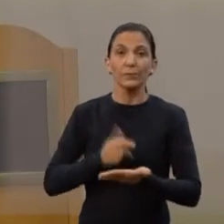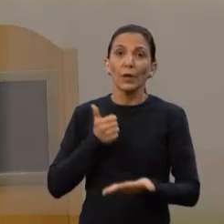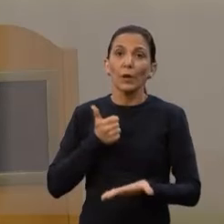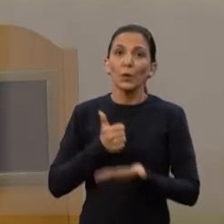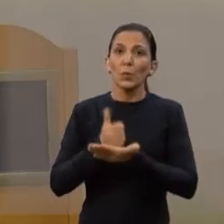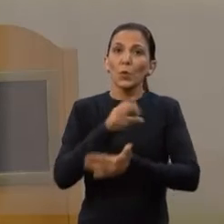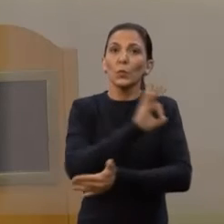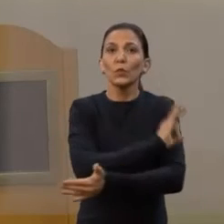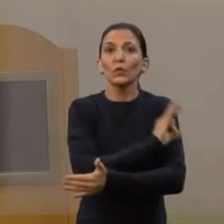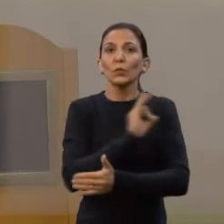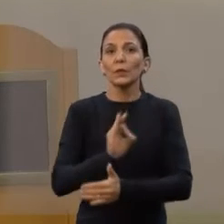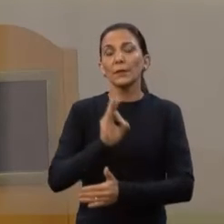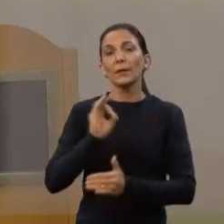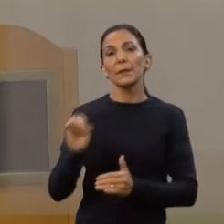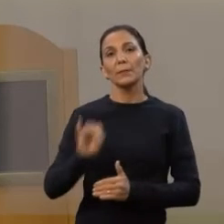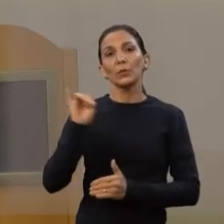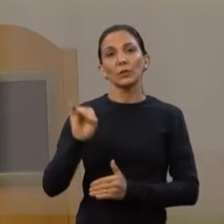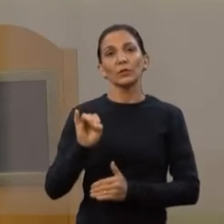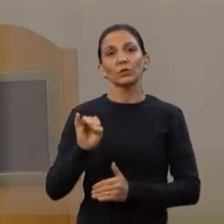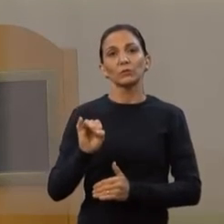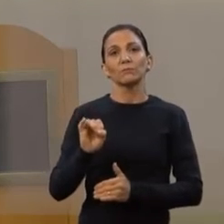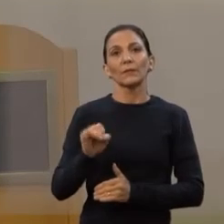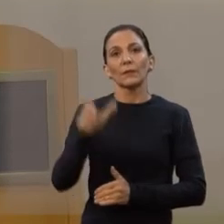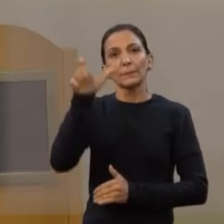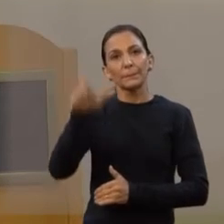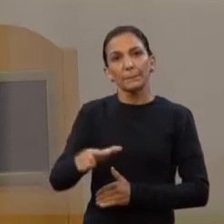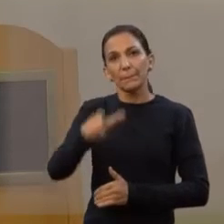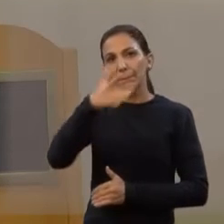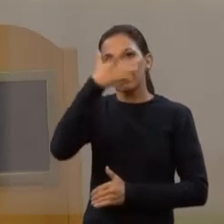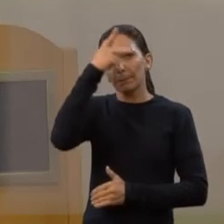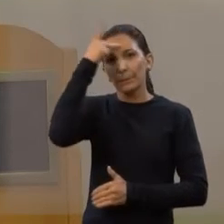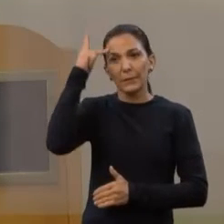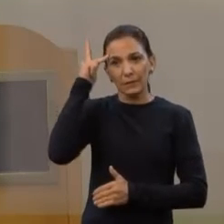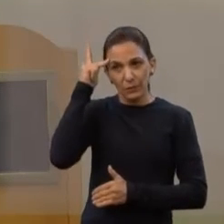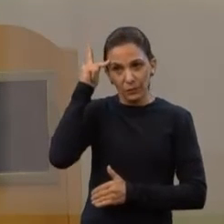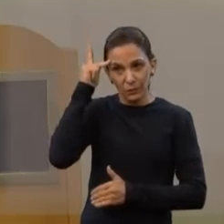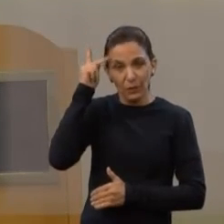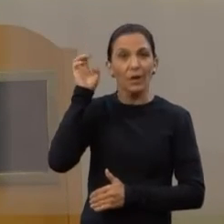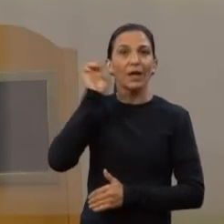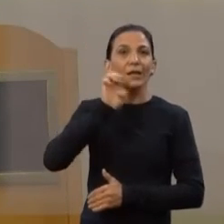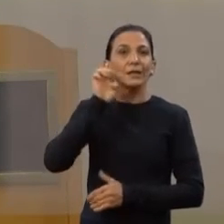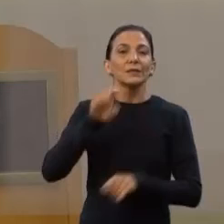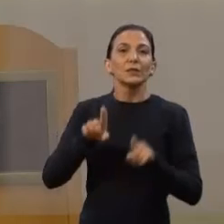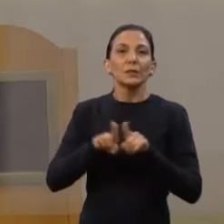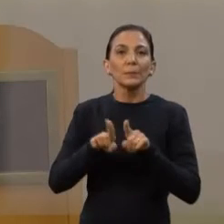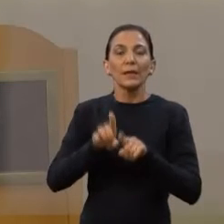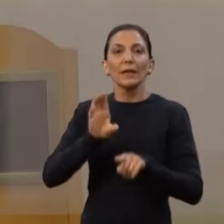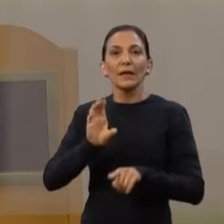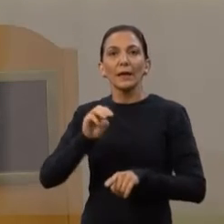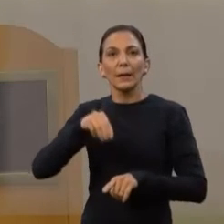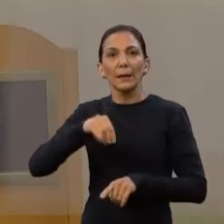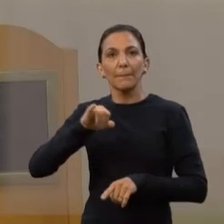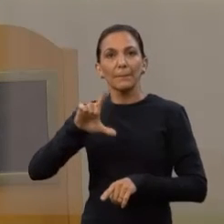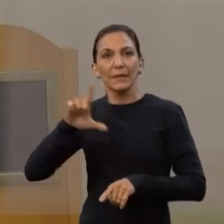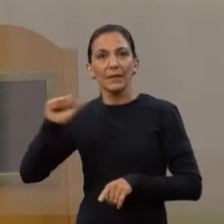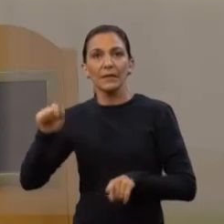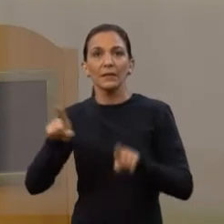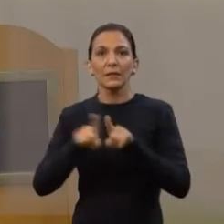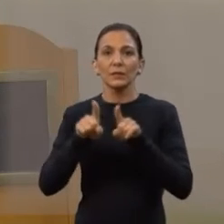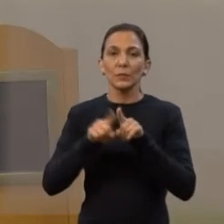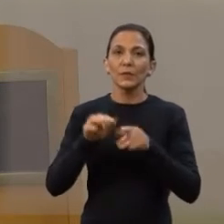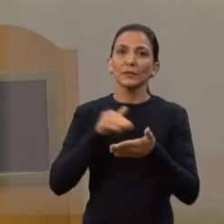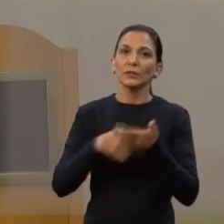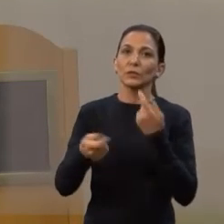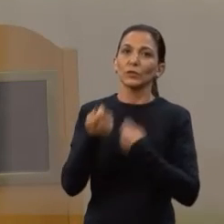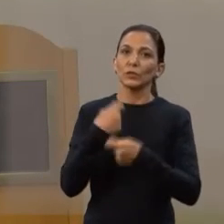prefeitura é fundamental em nome do prefeito Edinho na Camila Camila capacle e do nosso secretário de desenvolvimento